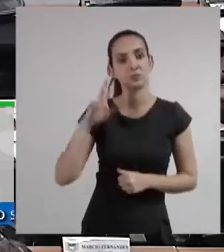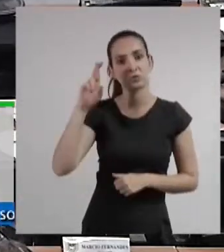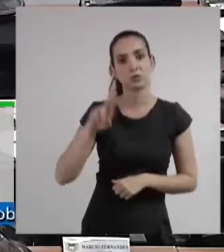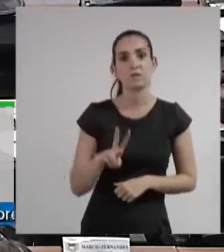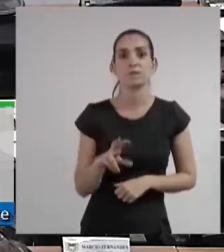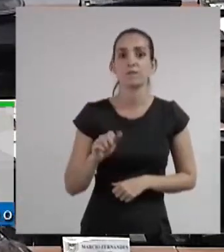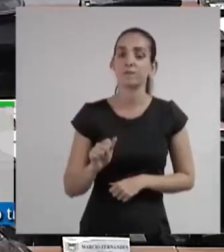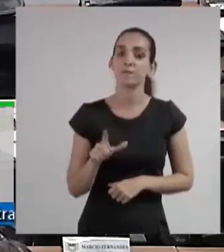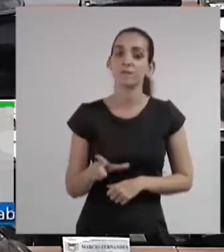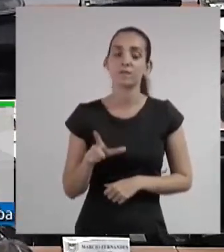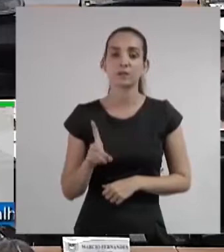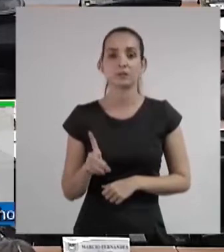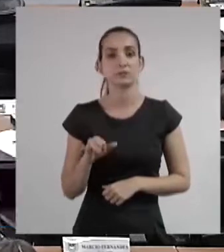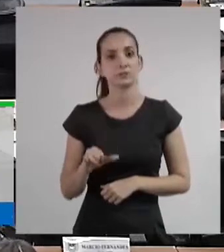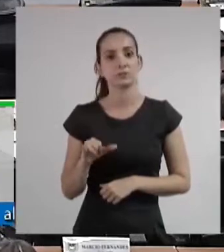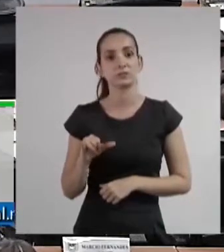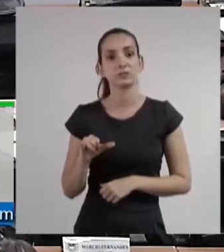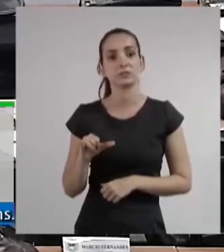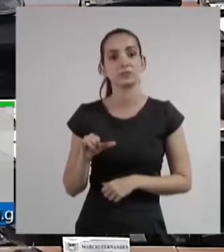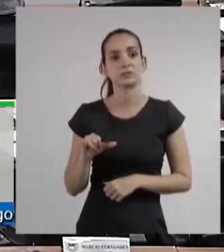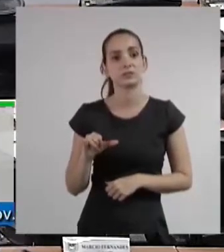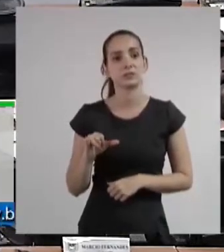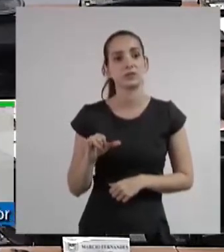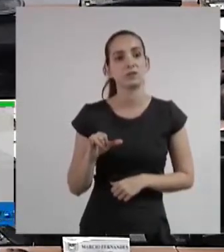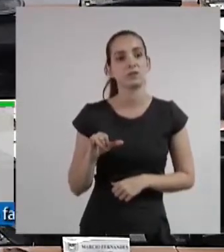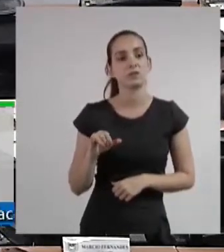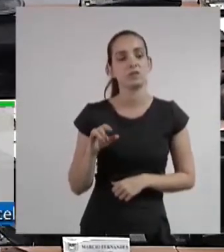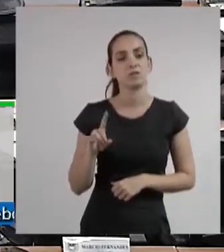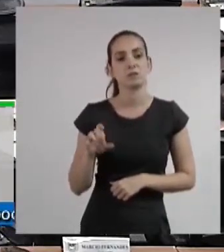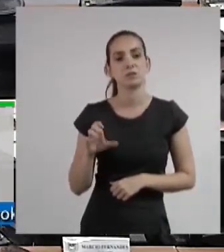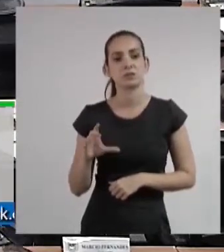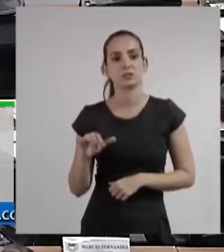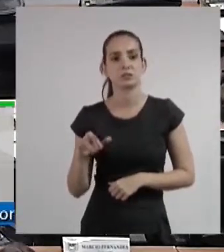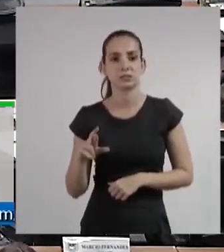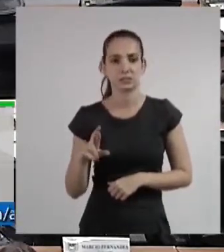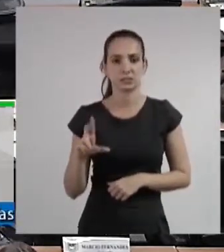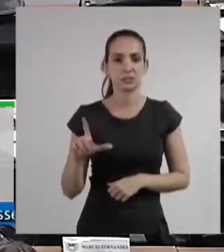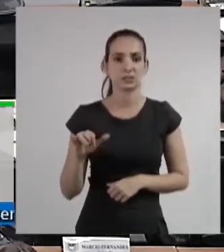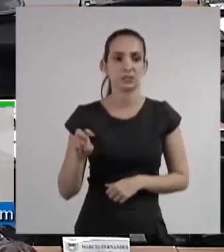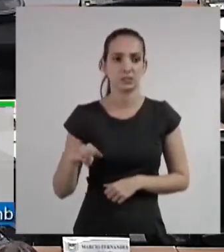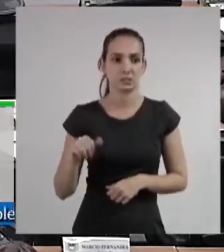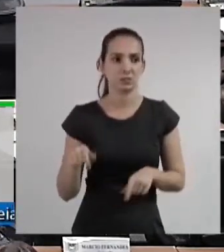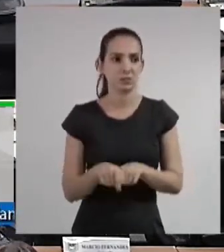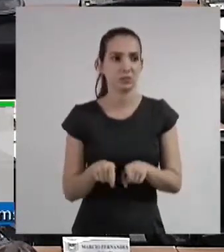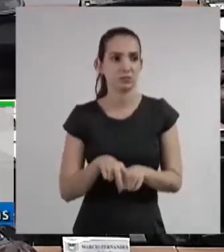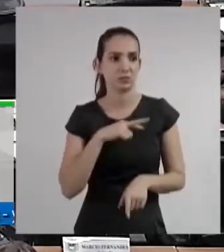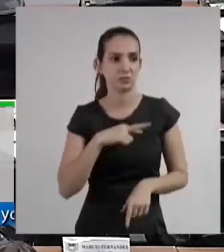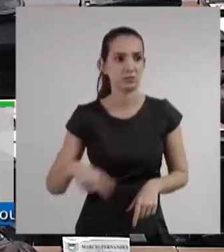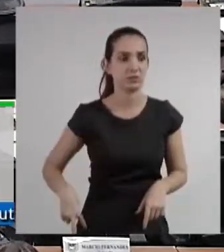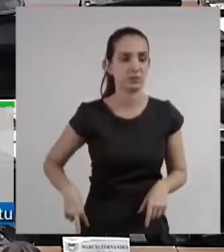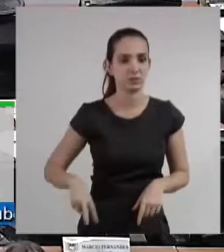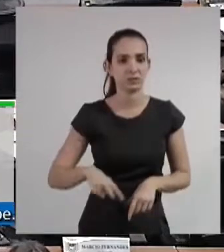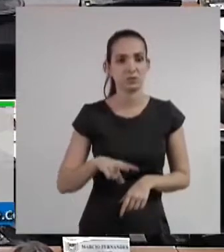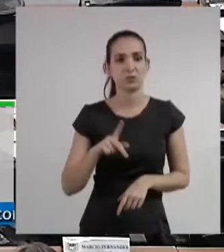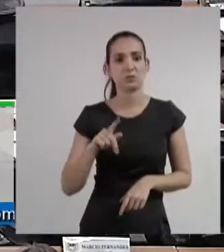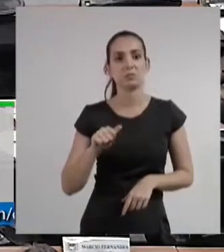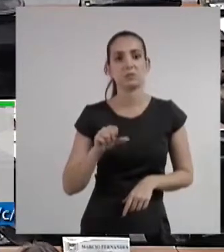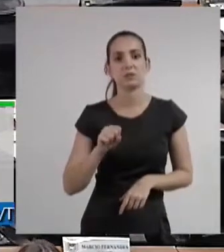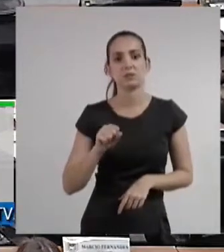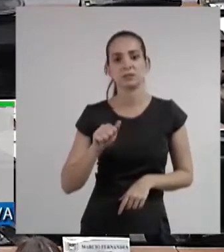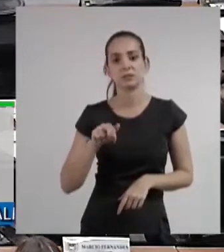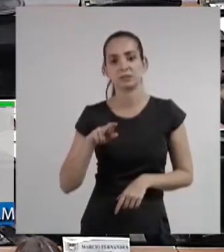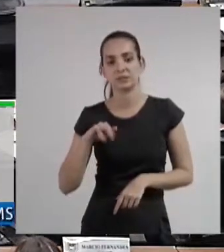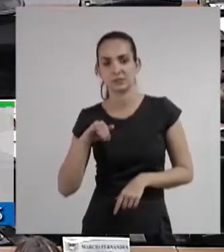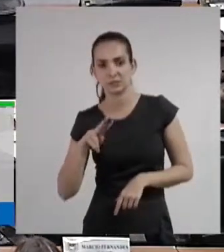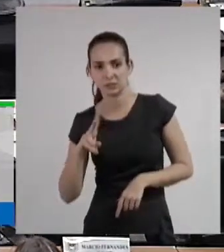Valdecir Lima, e o vereador Passarinho. Seja bem-vindo. Vereador do município de Angélica,